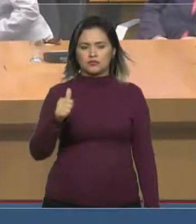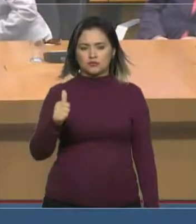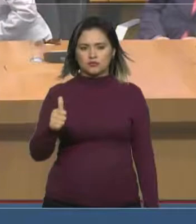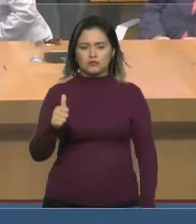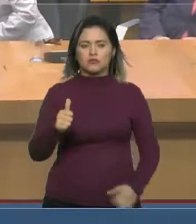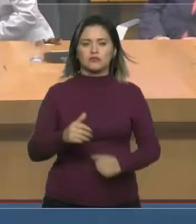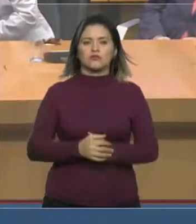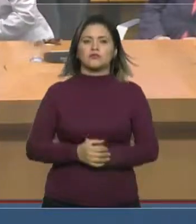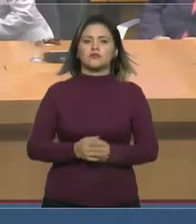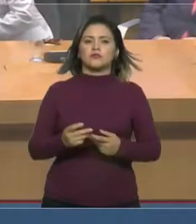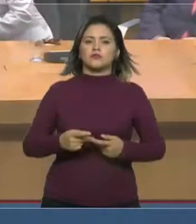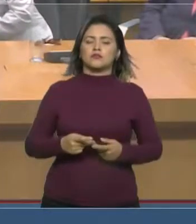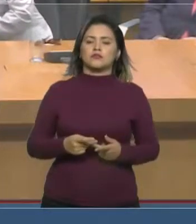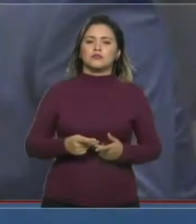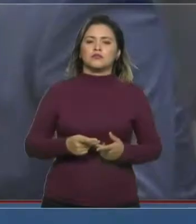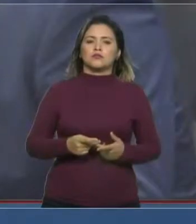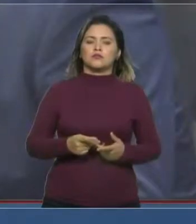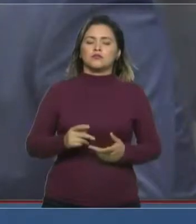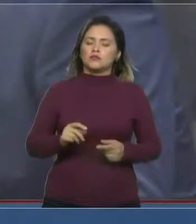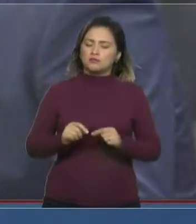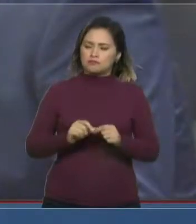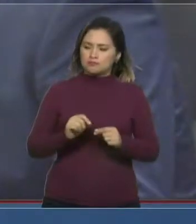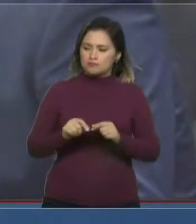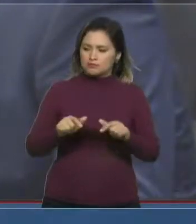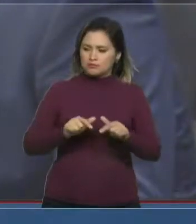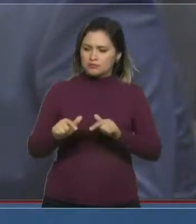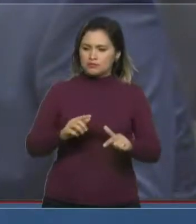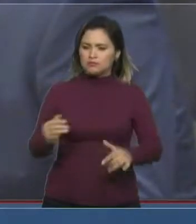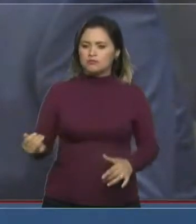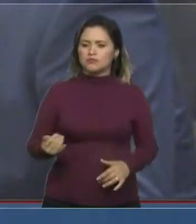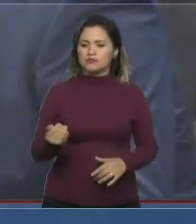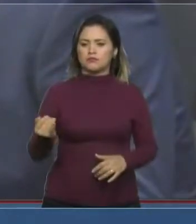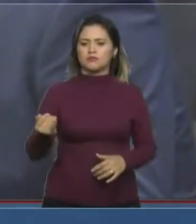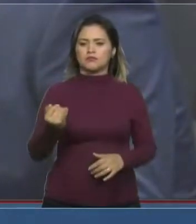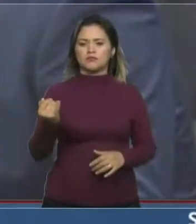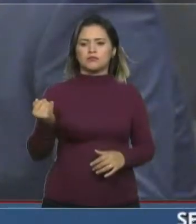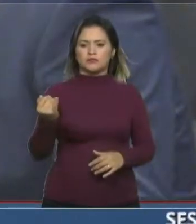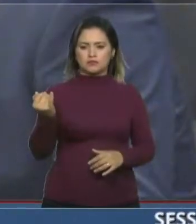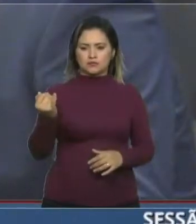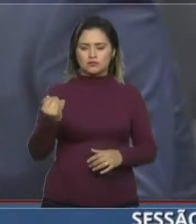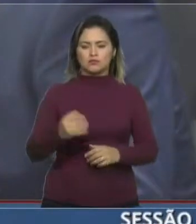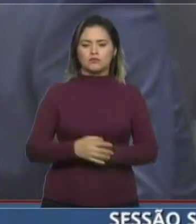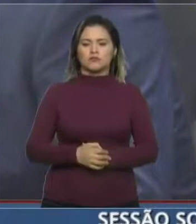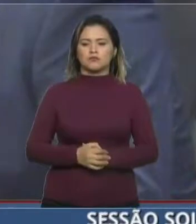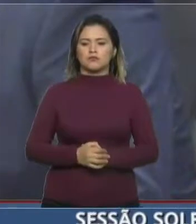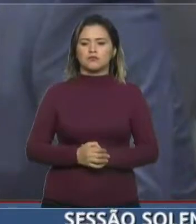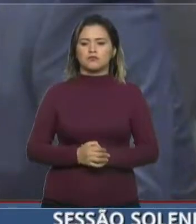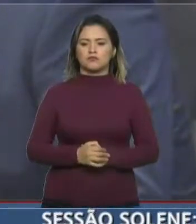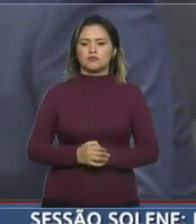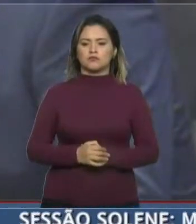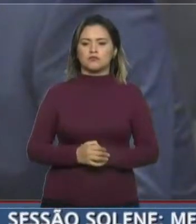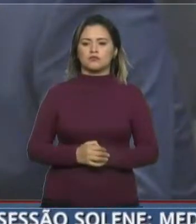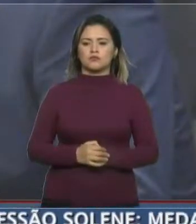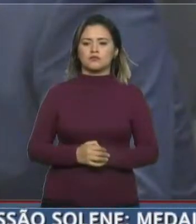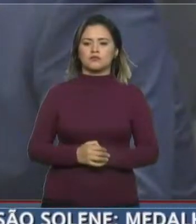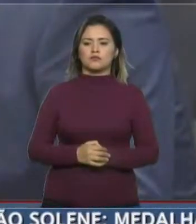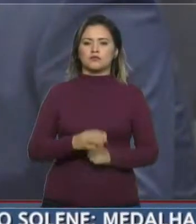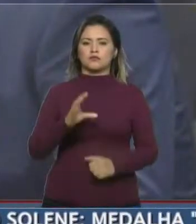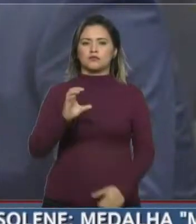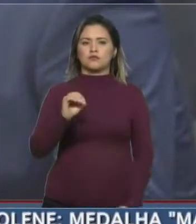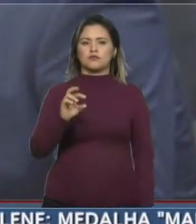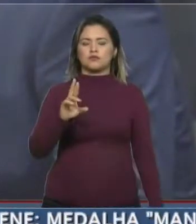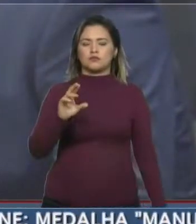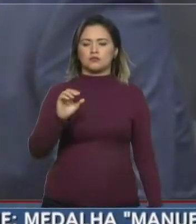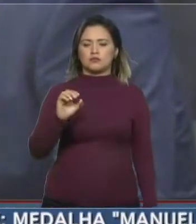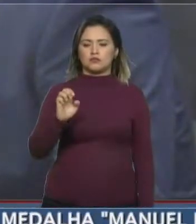das mais profícuas, notadamente quanto ao reaparelhamento daquela corte. Foi Corregedor-Geral de Justiça durante